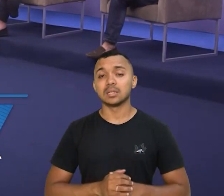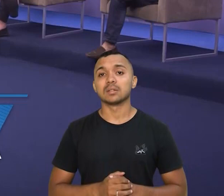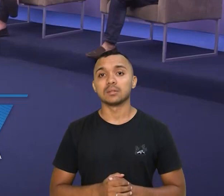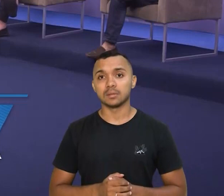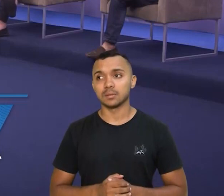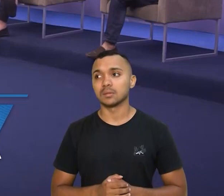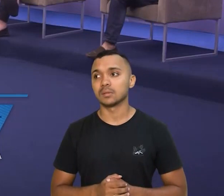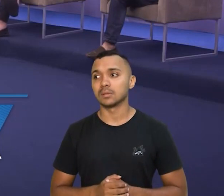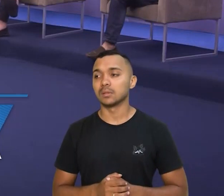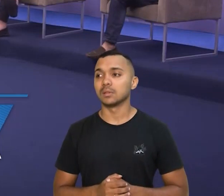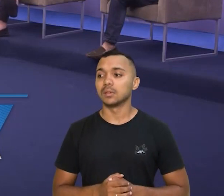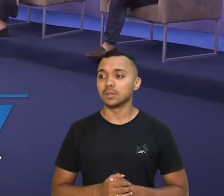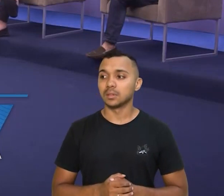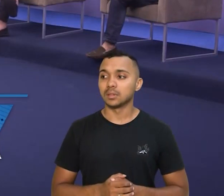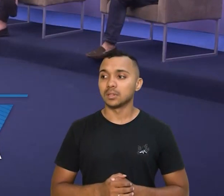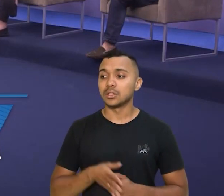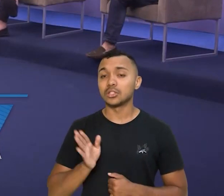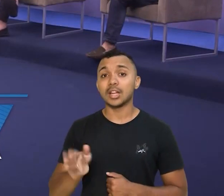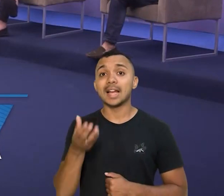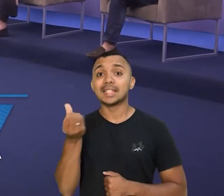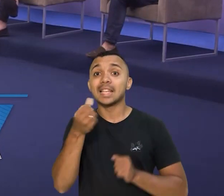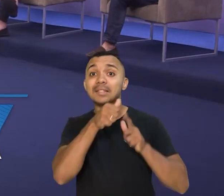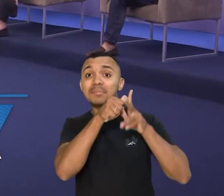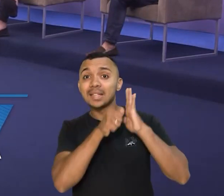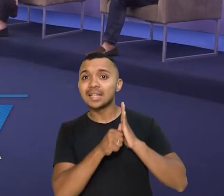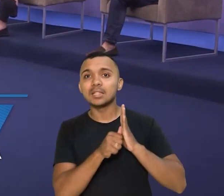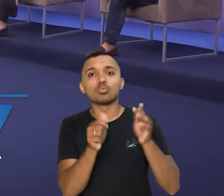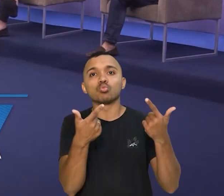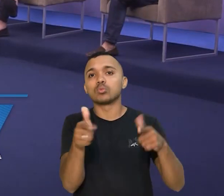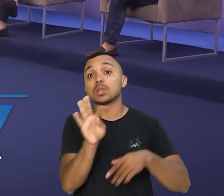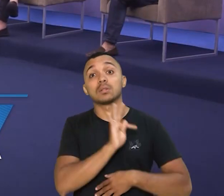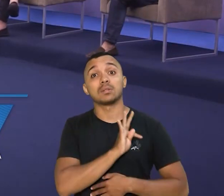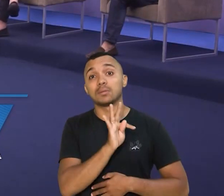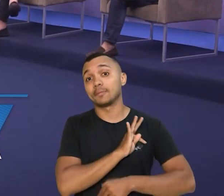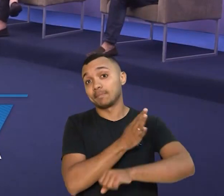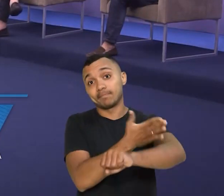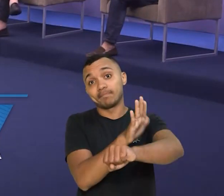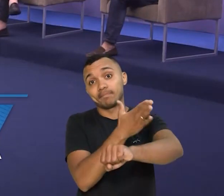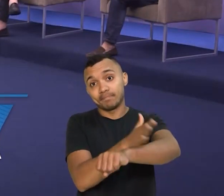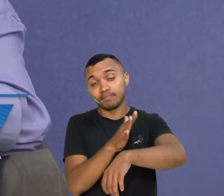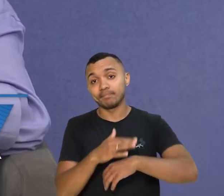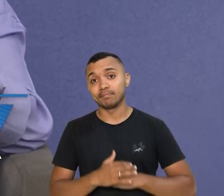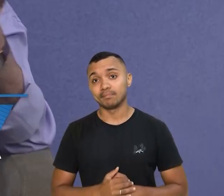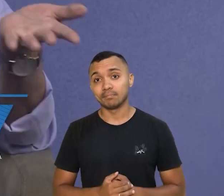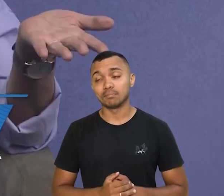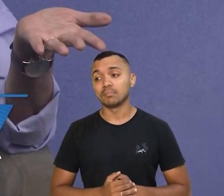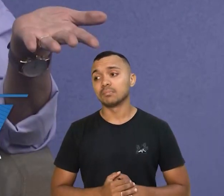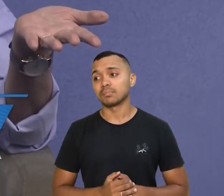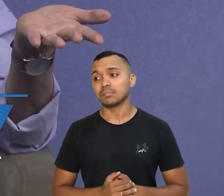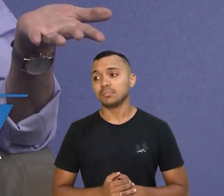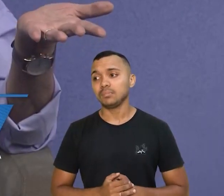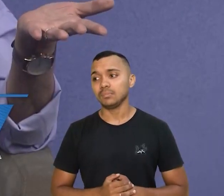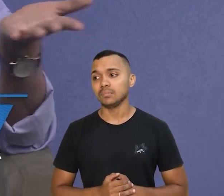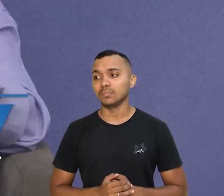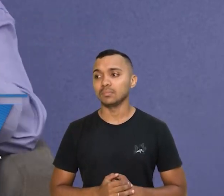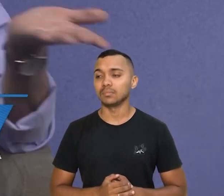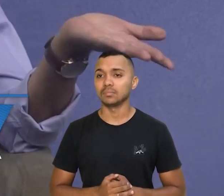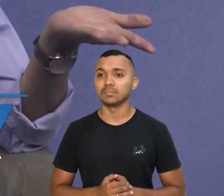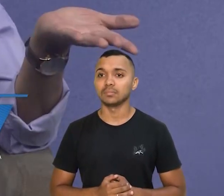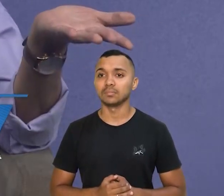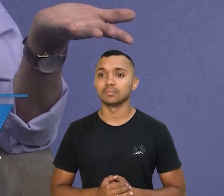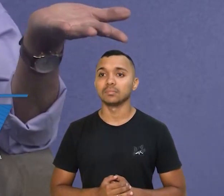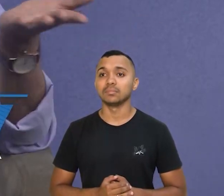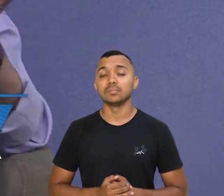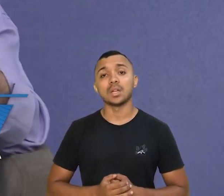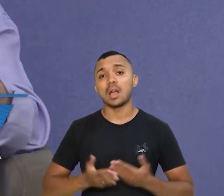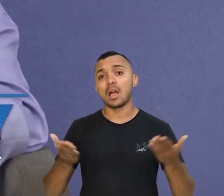meio estapafúrdio, né? Você está 6 meses sem treinador, a seleção brasileira. E o Ancelotti já disse não. E o cara esperando pelo Ancelotti. Agora vão